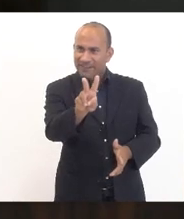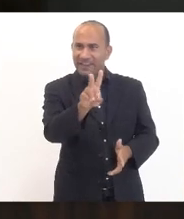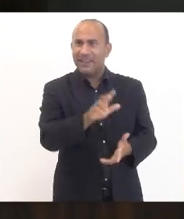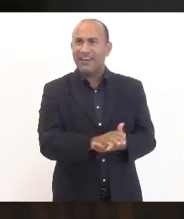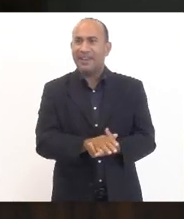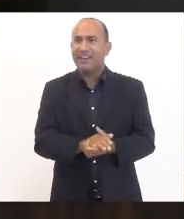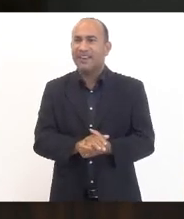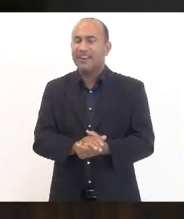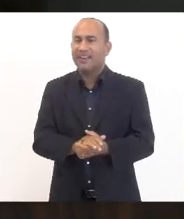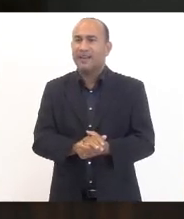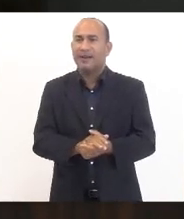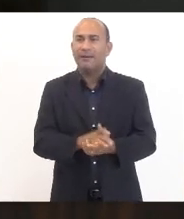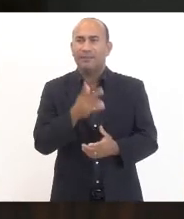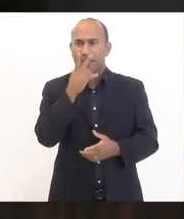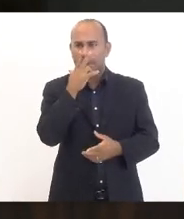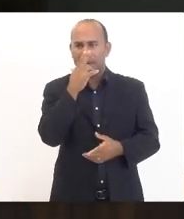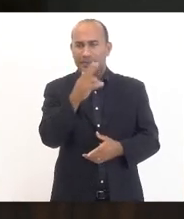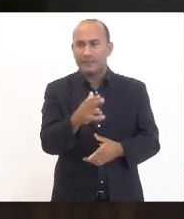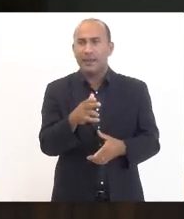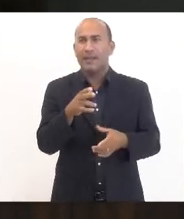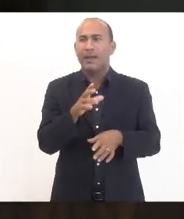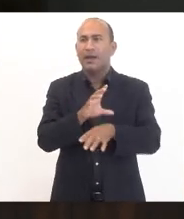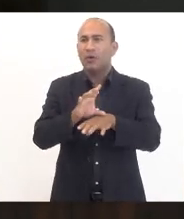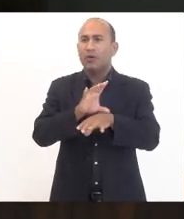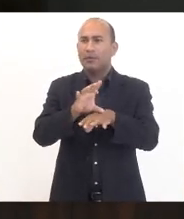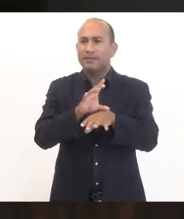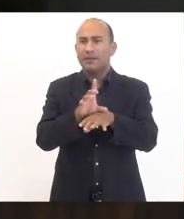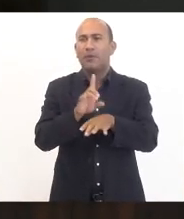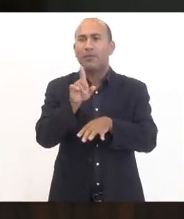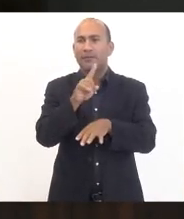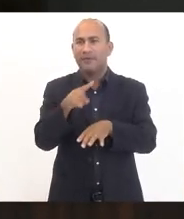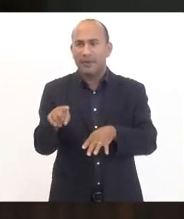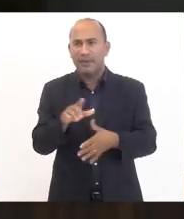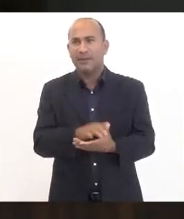de parecer a Comissão de Emendas Condicionais e Vetos.